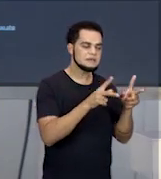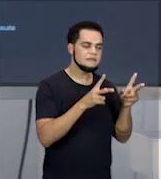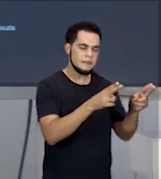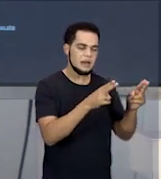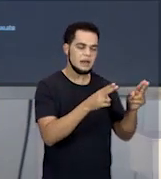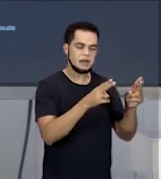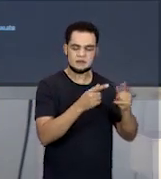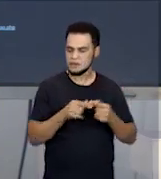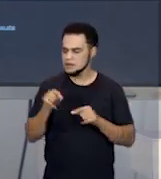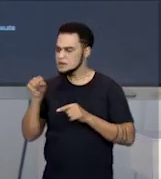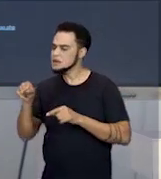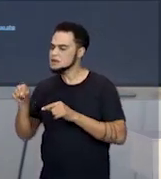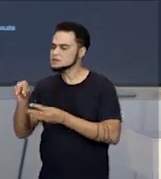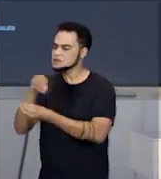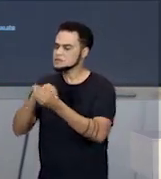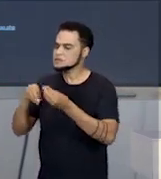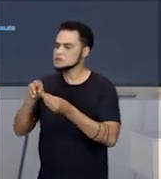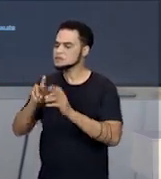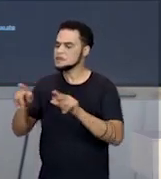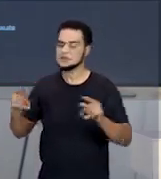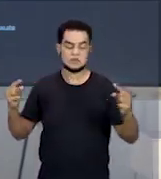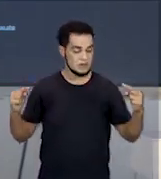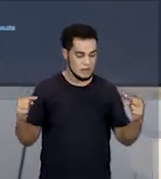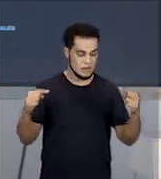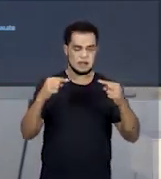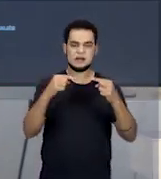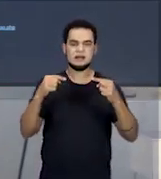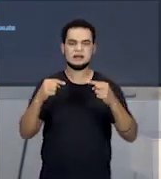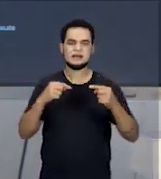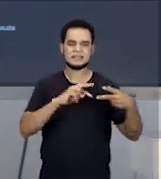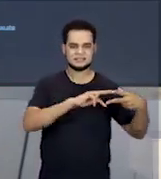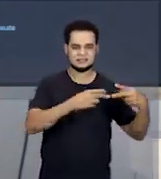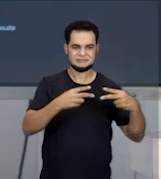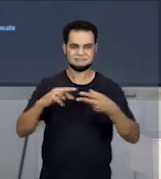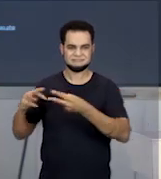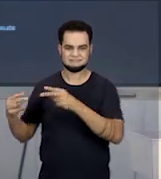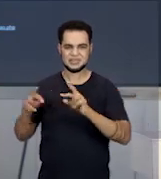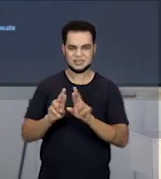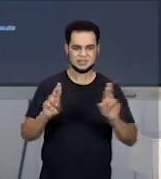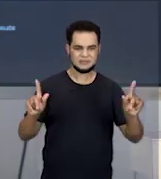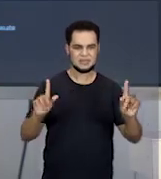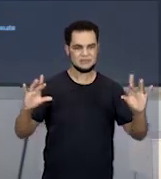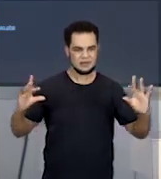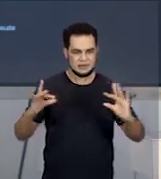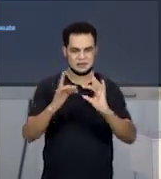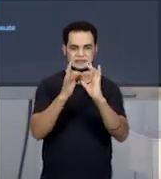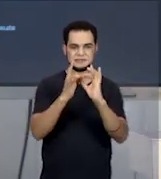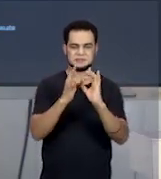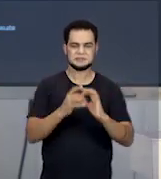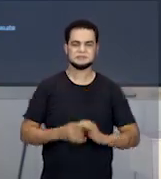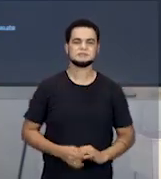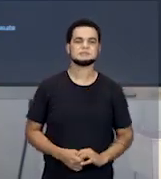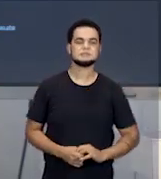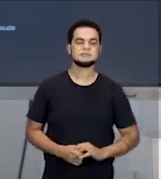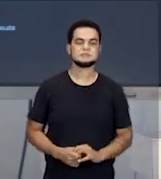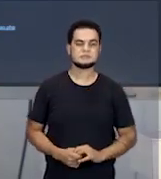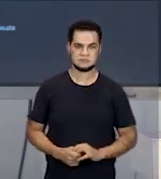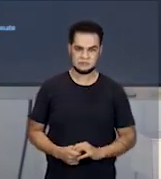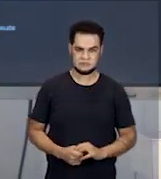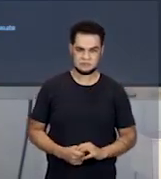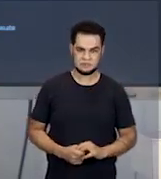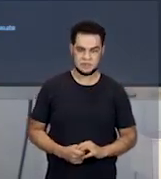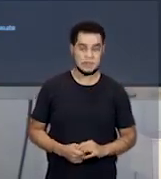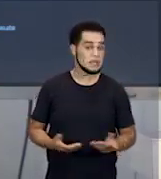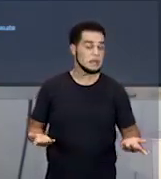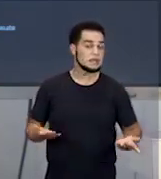ser a combinação, de duas fitas diferentes de DNA. E isso, como que